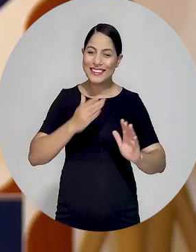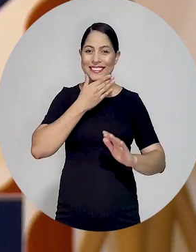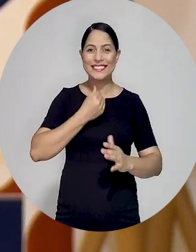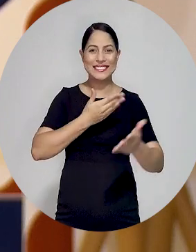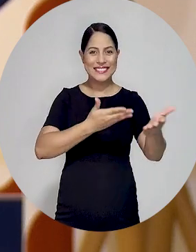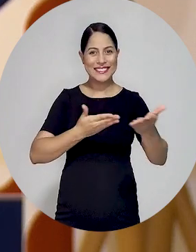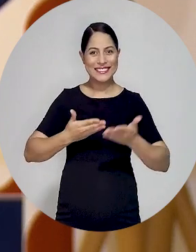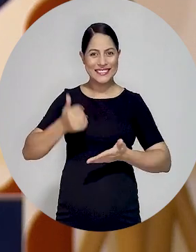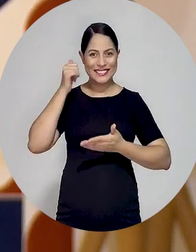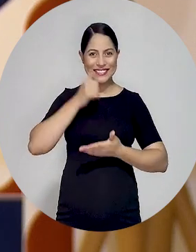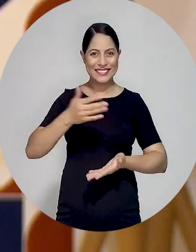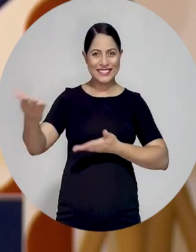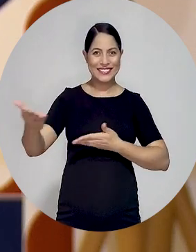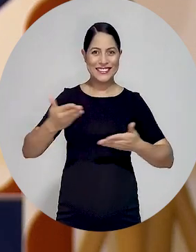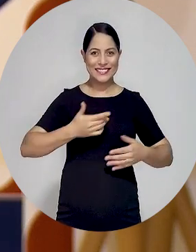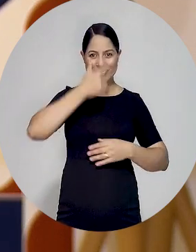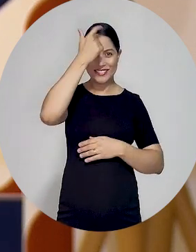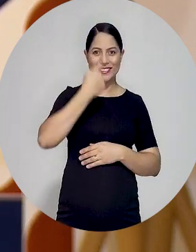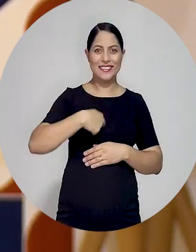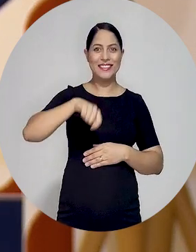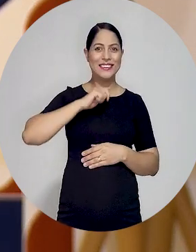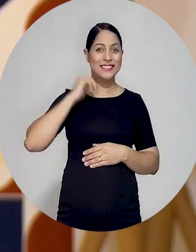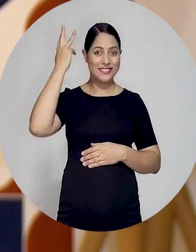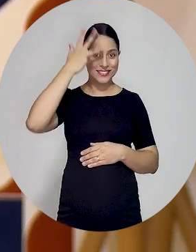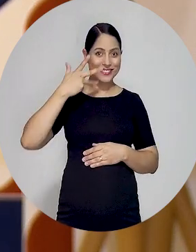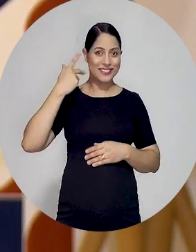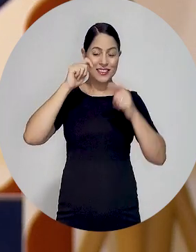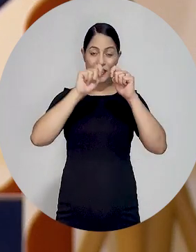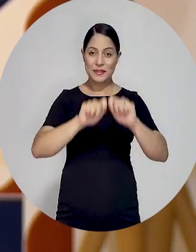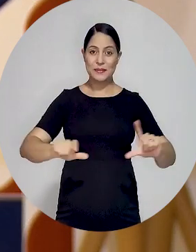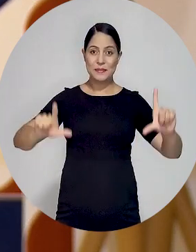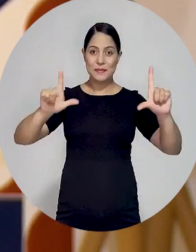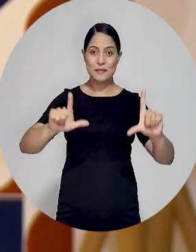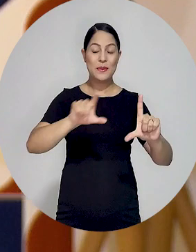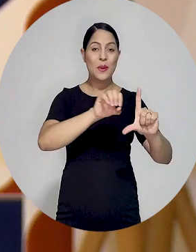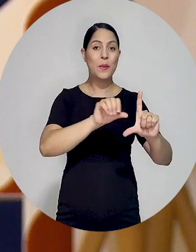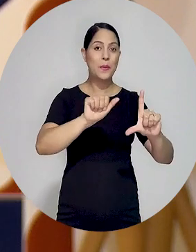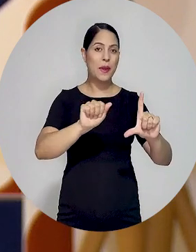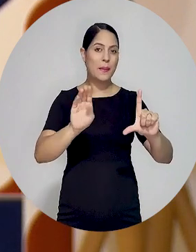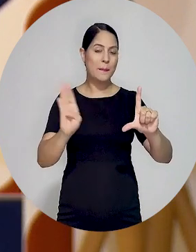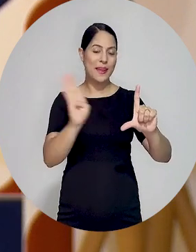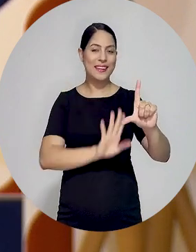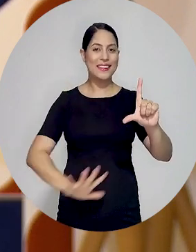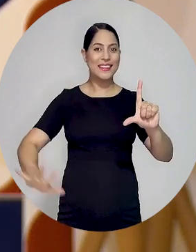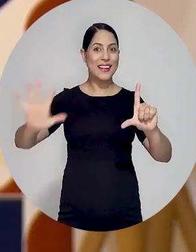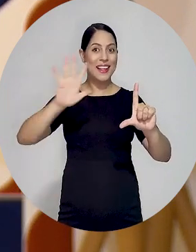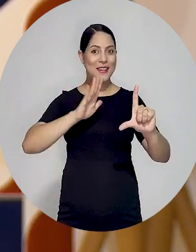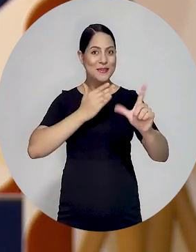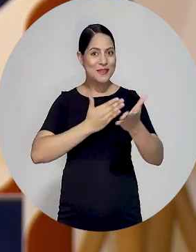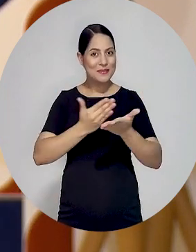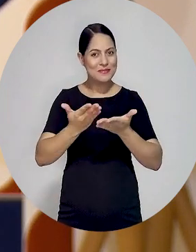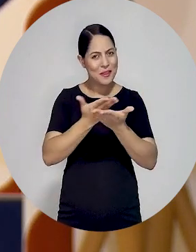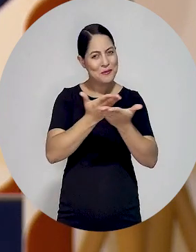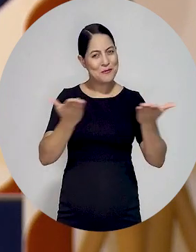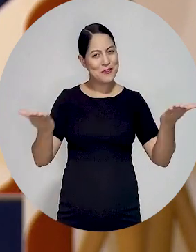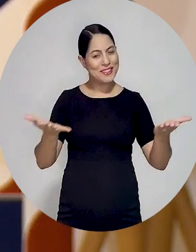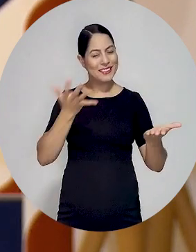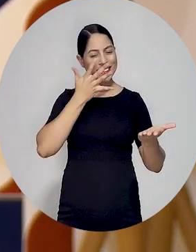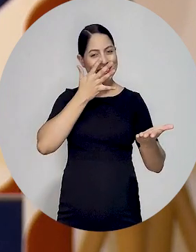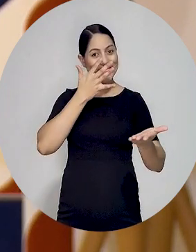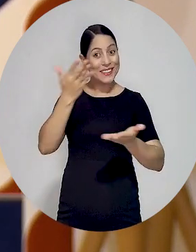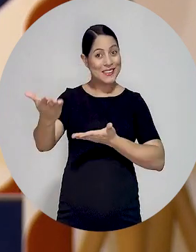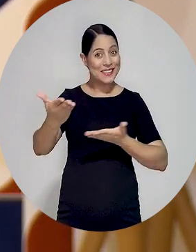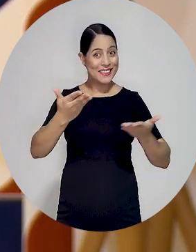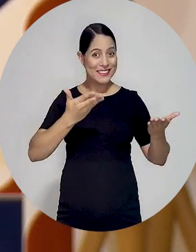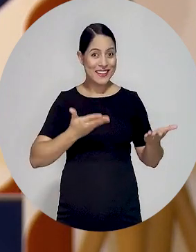Olá, seja bem-vindo, seja bem-vinda. Eu sou Mariana Xavier e essa é mais uma edição do programa OAB Nacional. Você, claro, é o